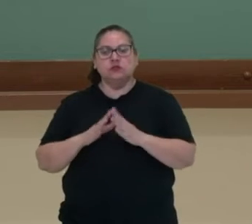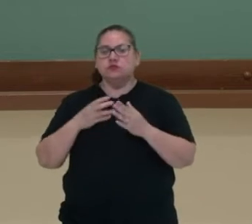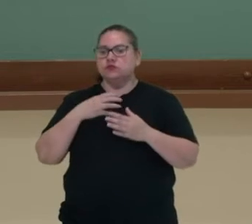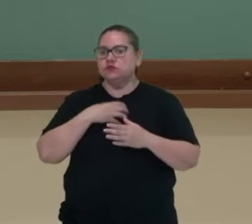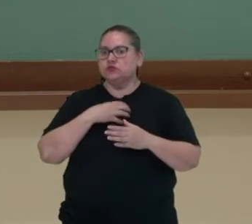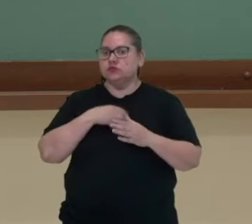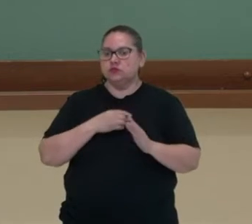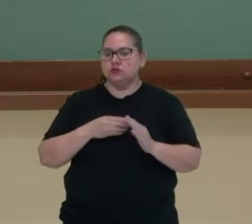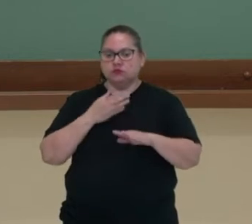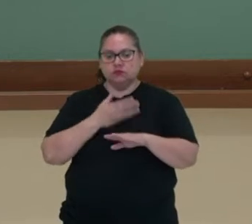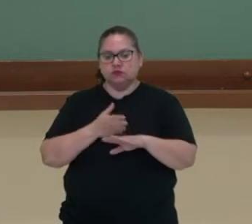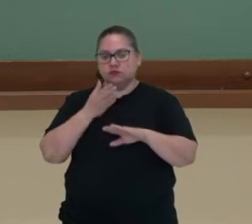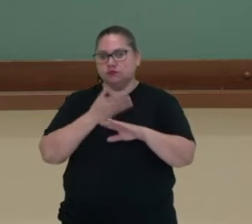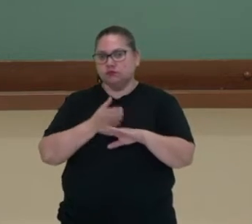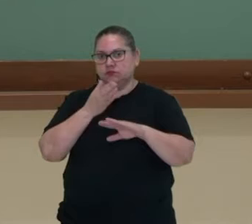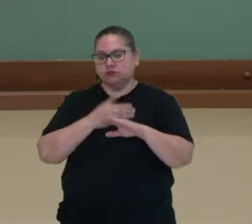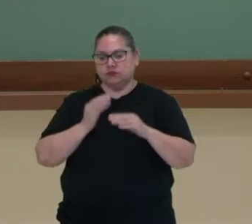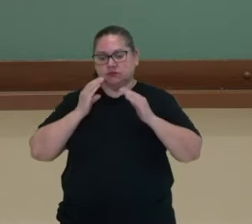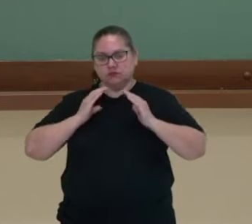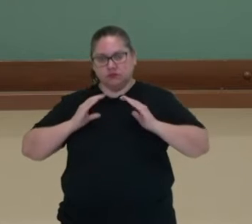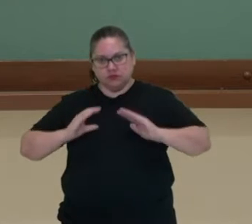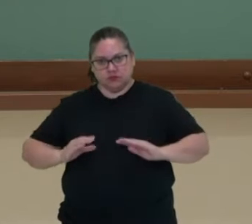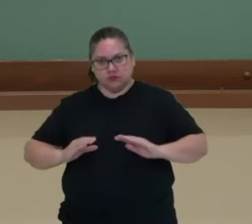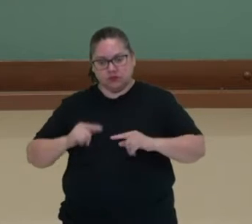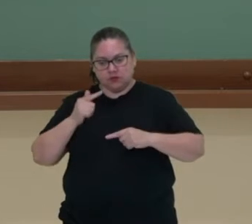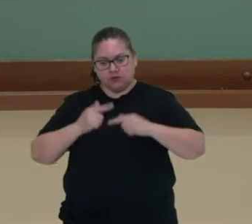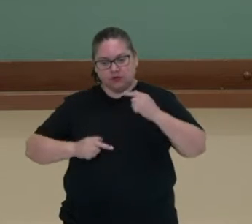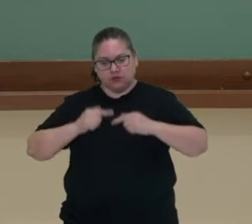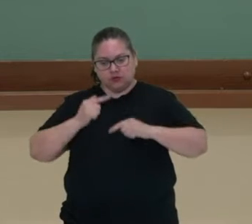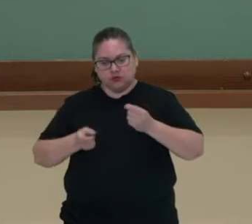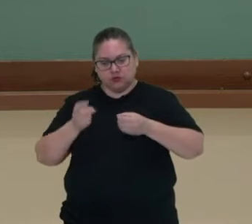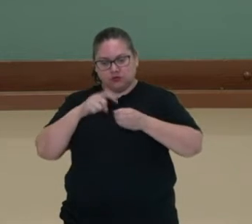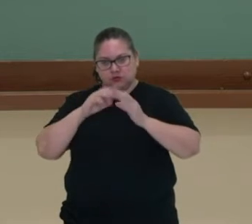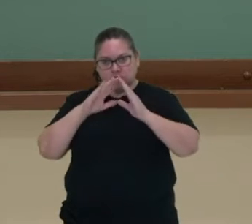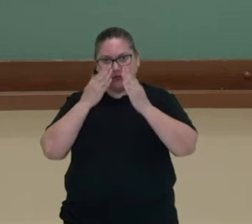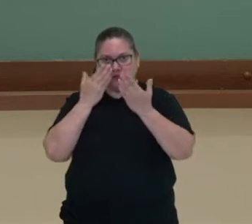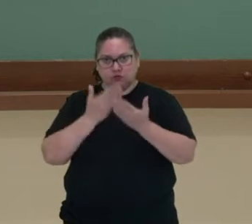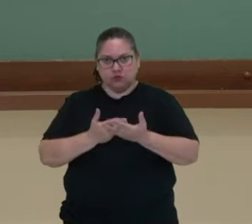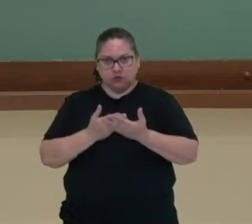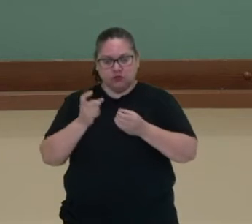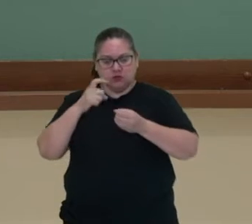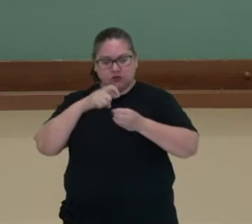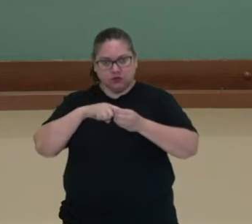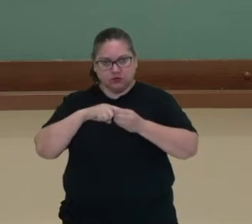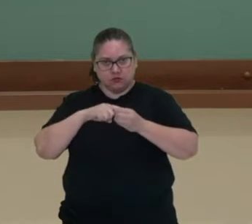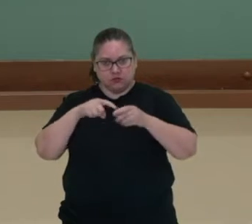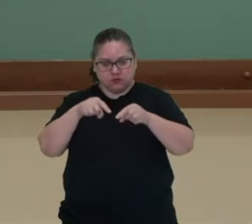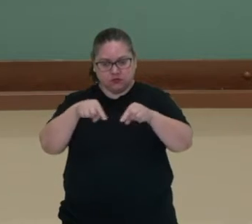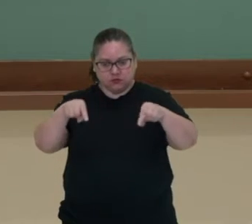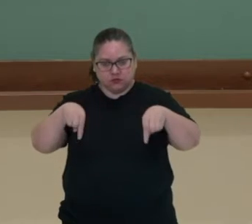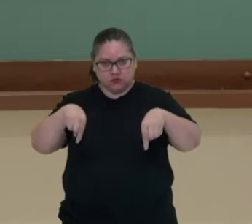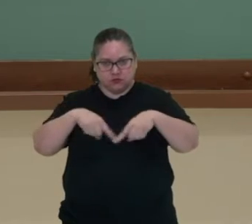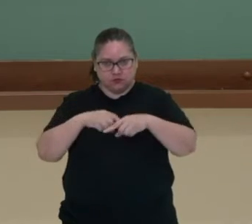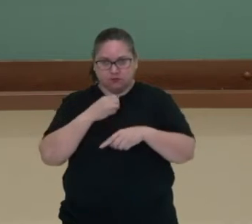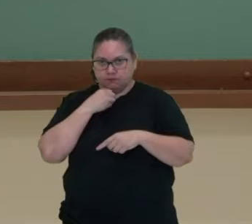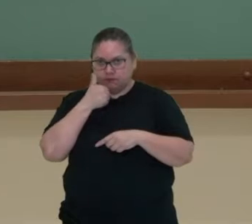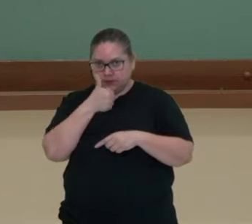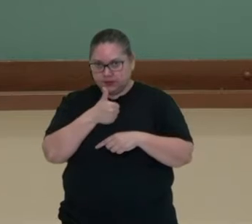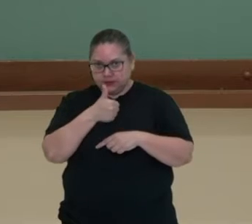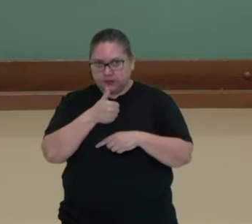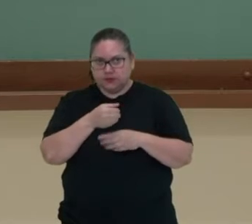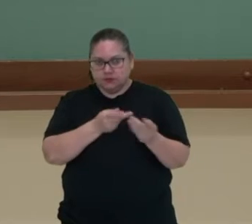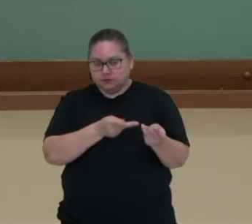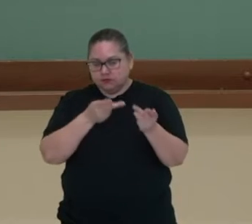de exercitar a cidadania e a política dentro da escola, dentro de sala de aula, tudo bem?